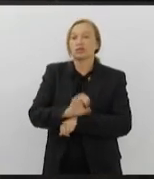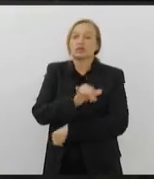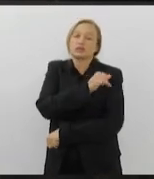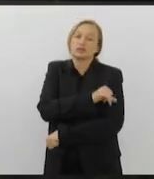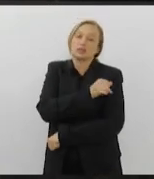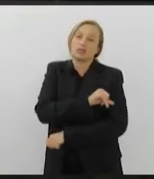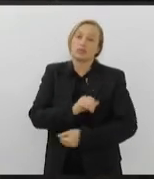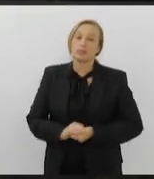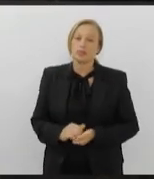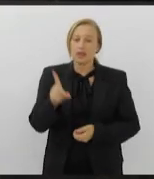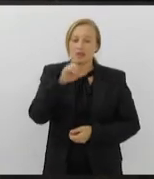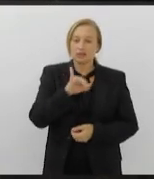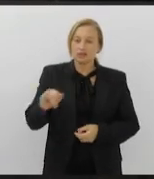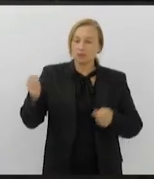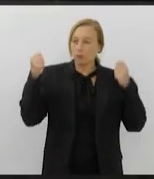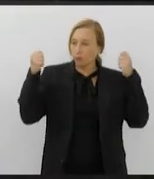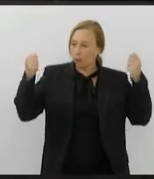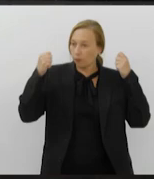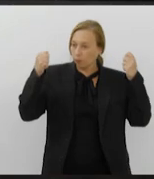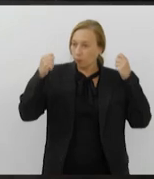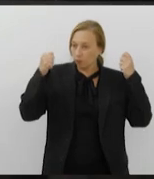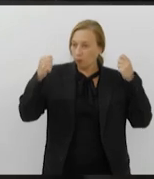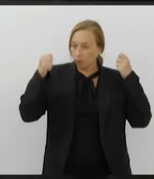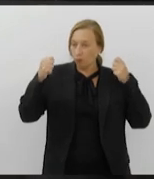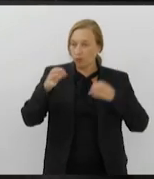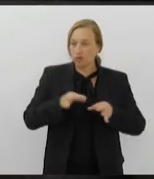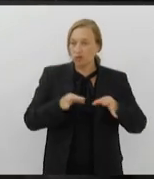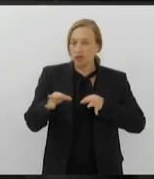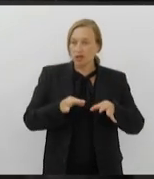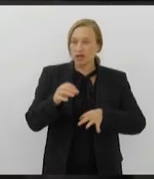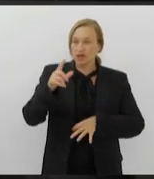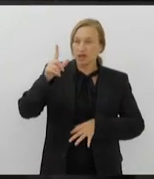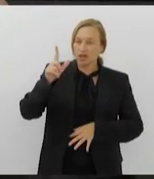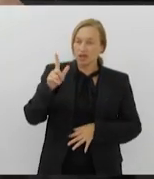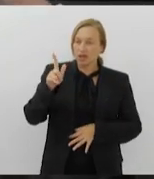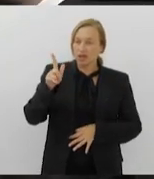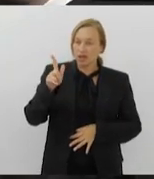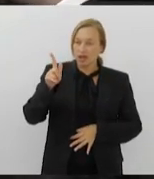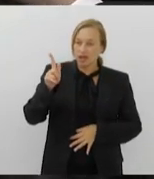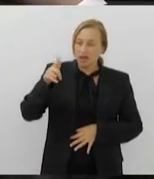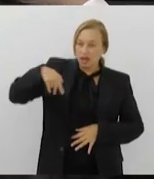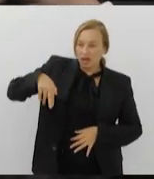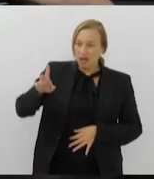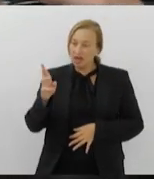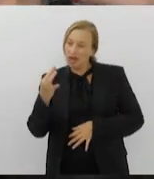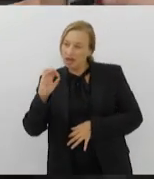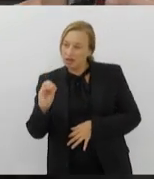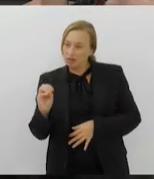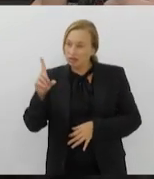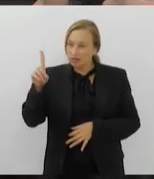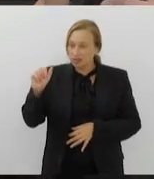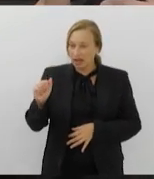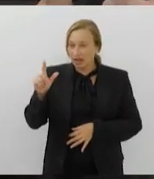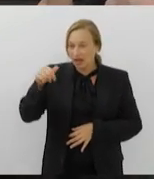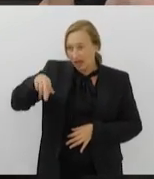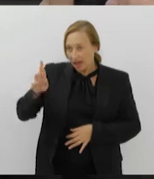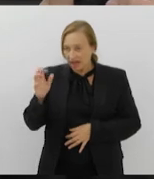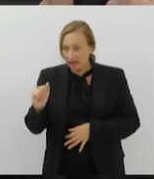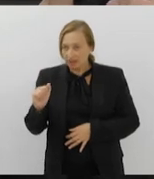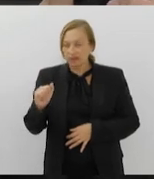do Rio de Janeiro o dia da torcida organizada Guerreiros da Águia. Parecer da Comissão de Constituição e Justiça pela